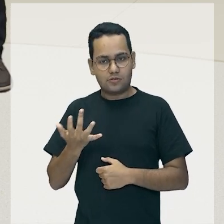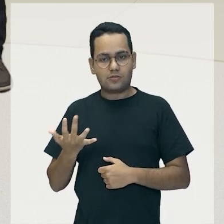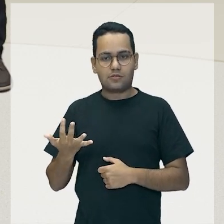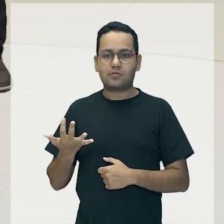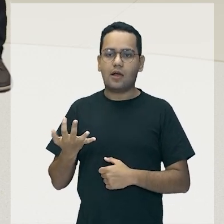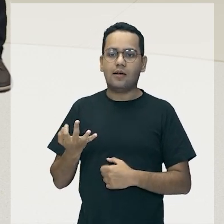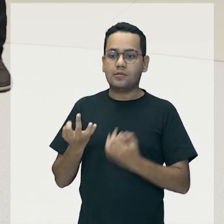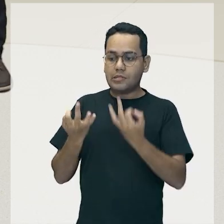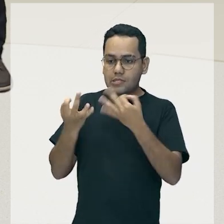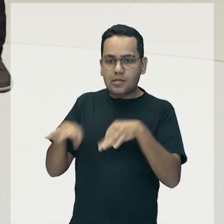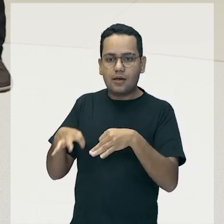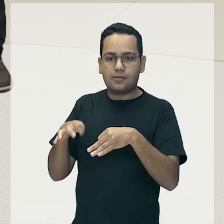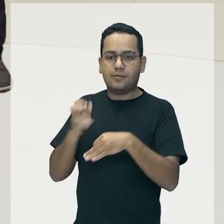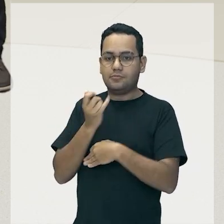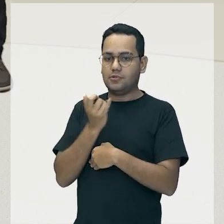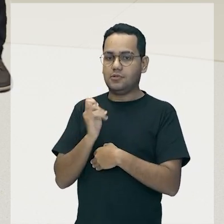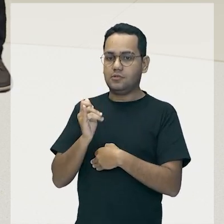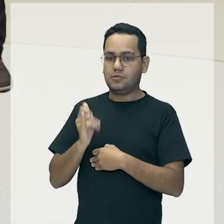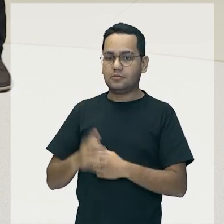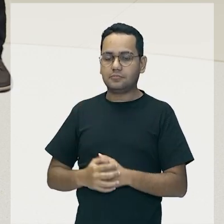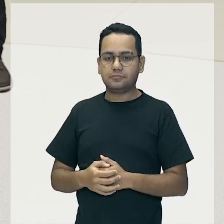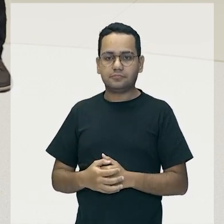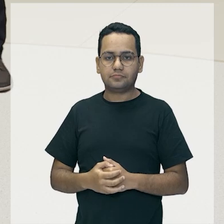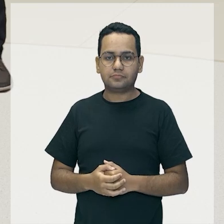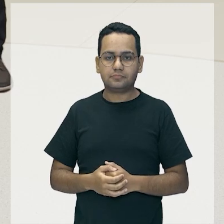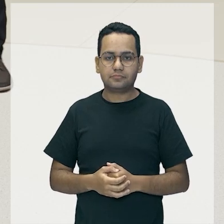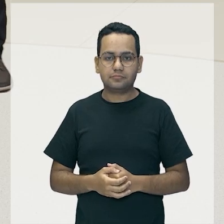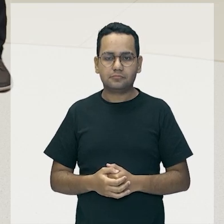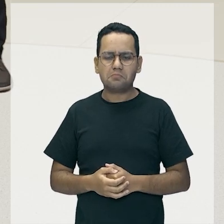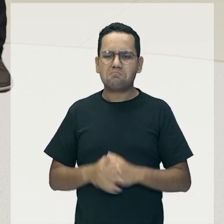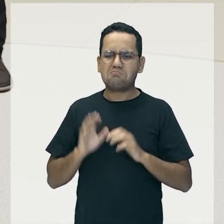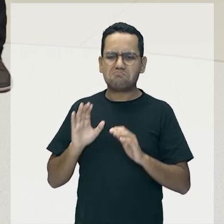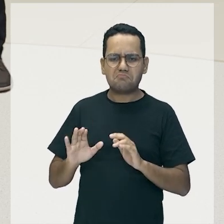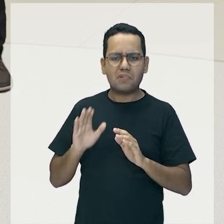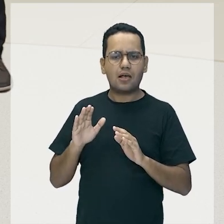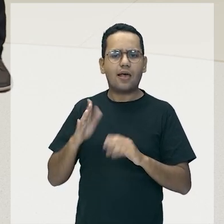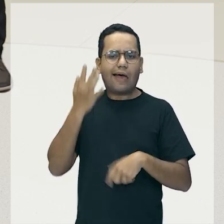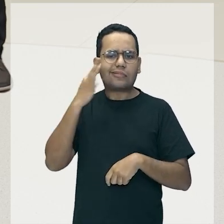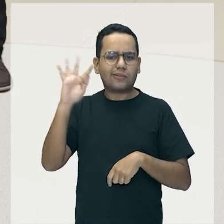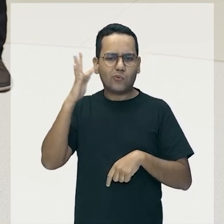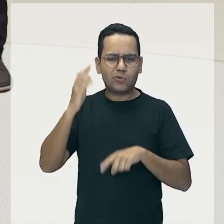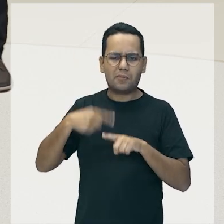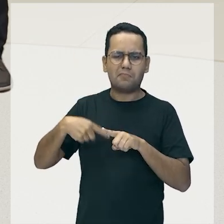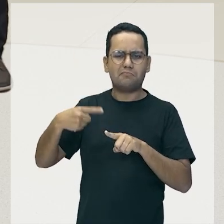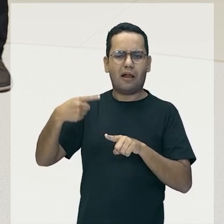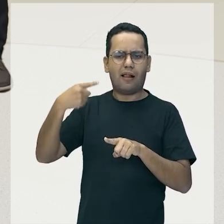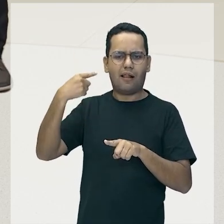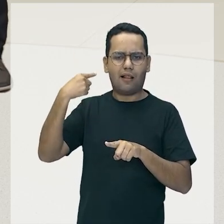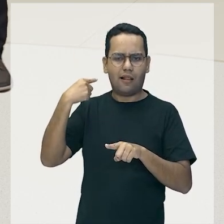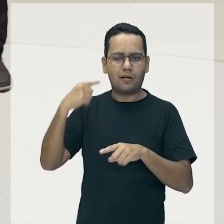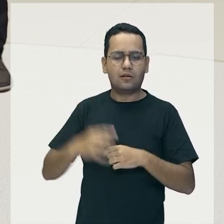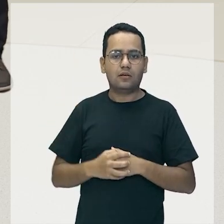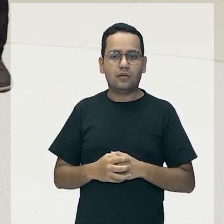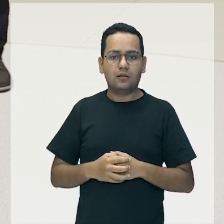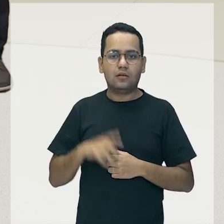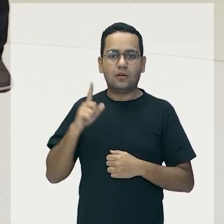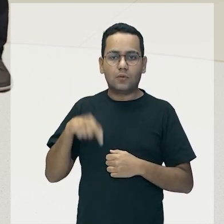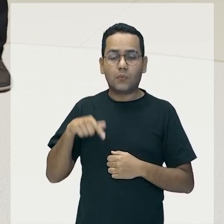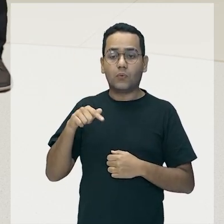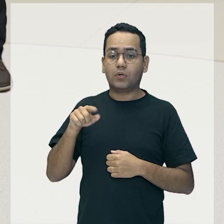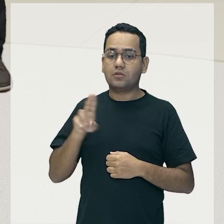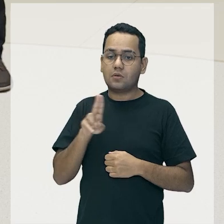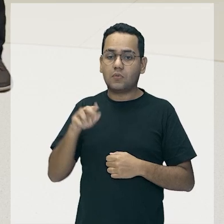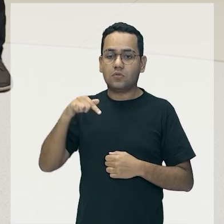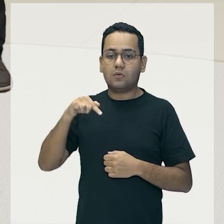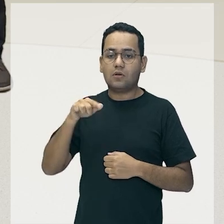de energia, tá, pessoal? Esse termo foi cunhado lá no passado, tá? E aí ele ficou conhecido como quantum,